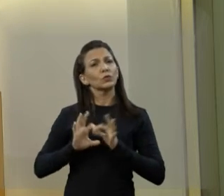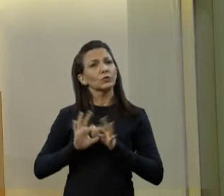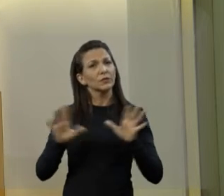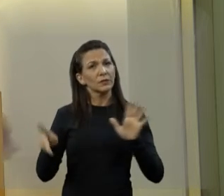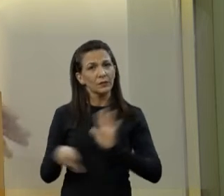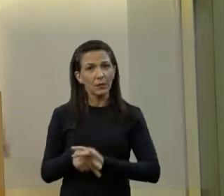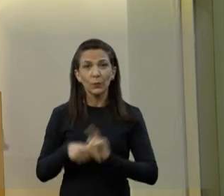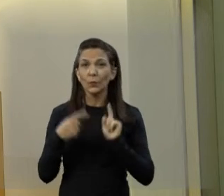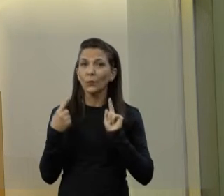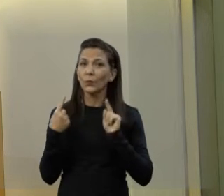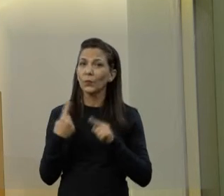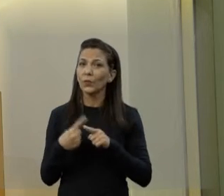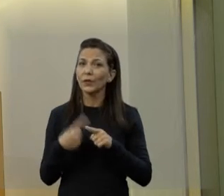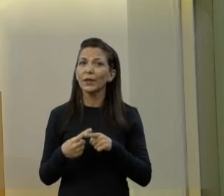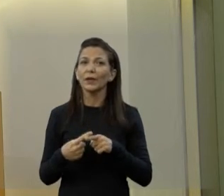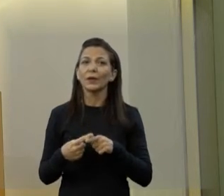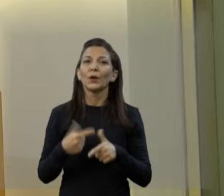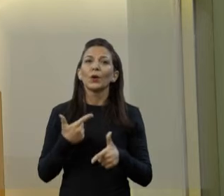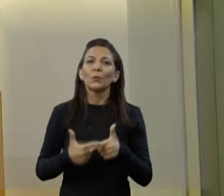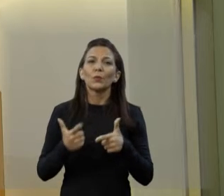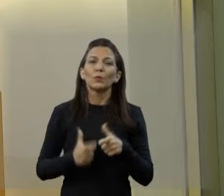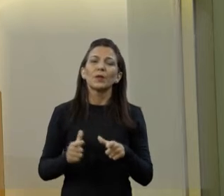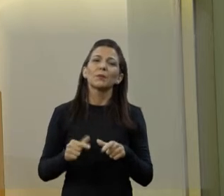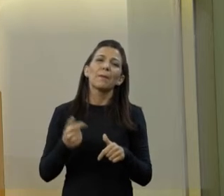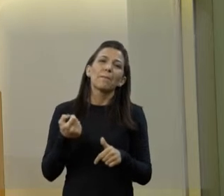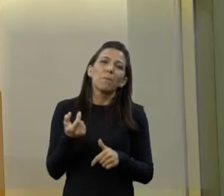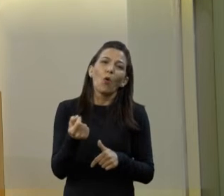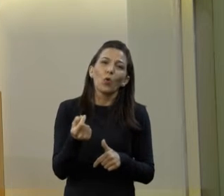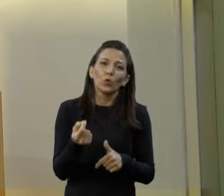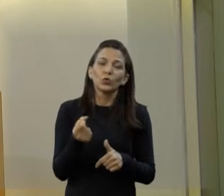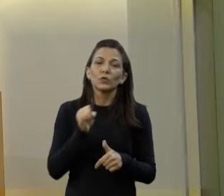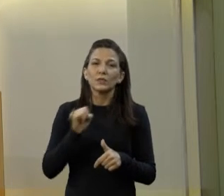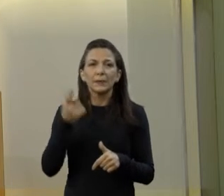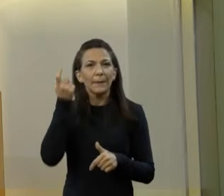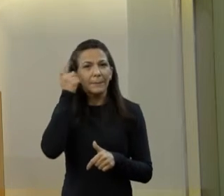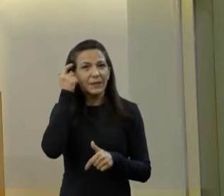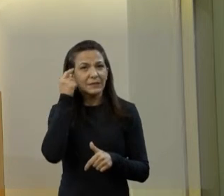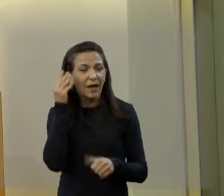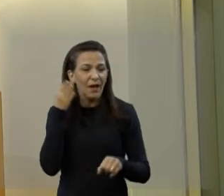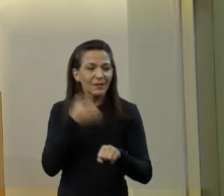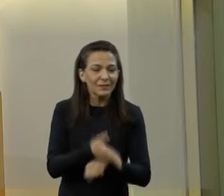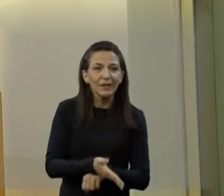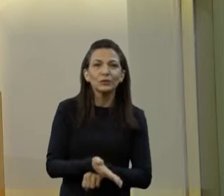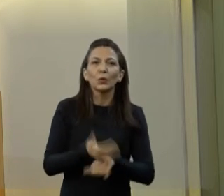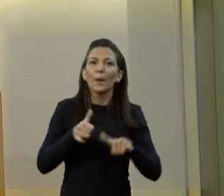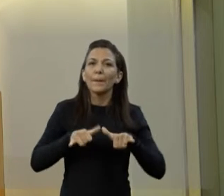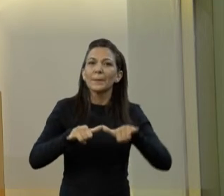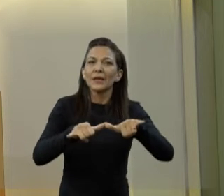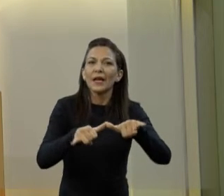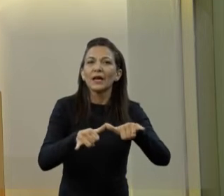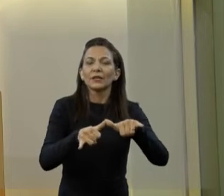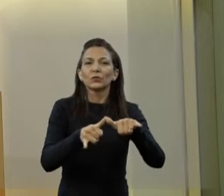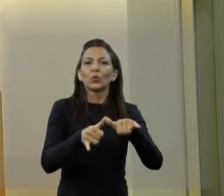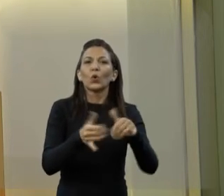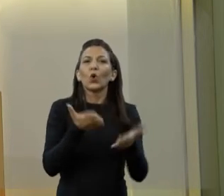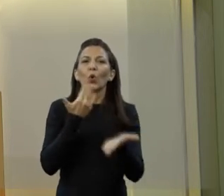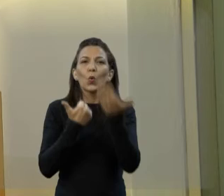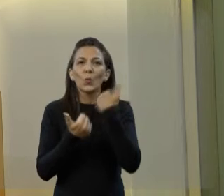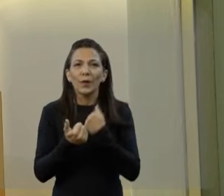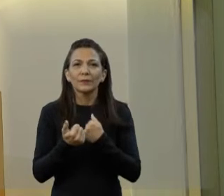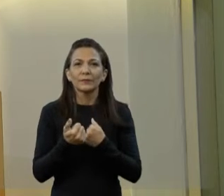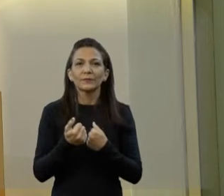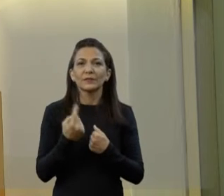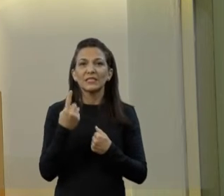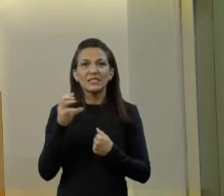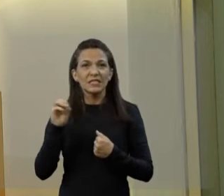tranquilo que esse é o menor dos problemas diante do problema de acesso ao alimento Quando você vai no mercado com r$ 100 não consegue sair com